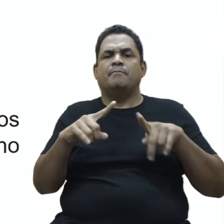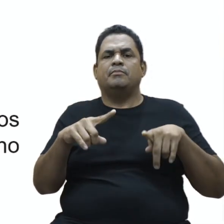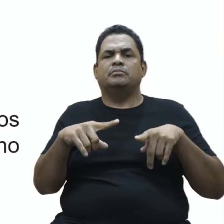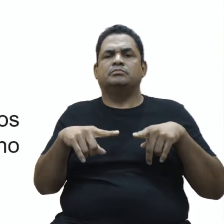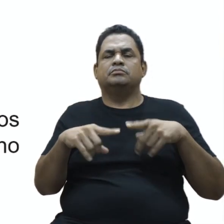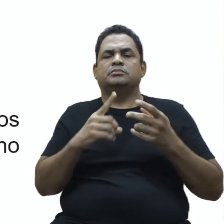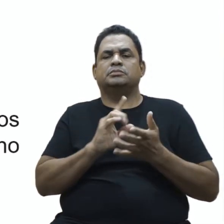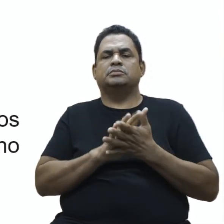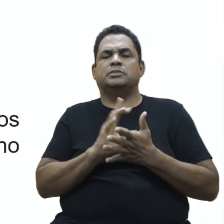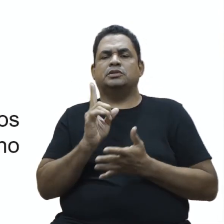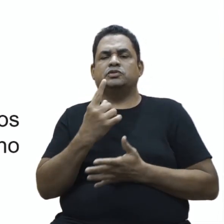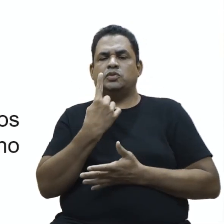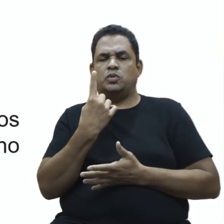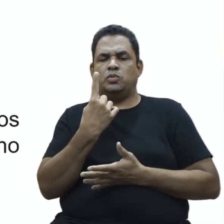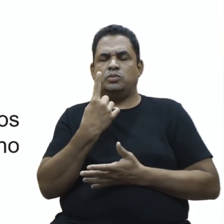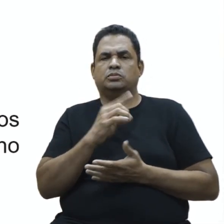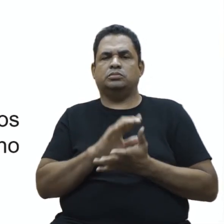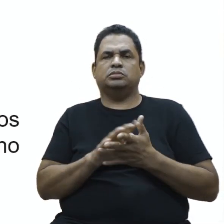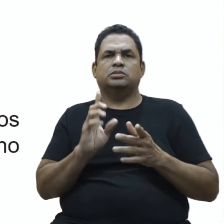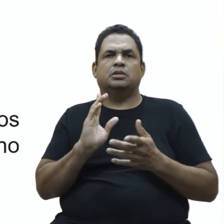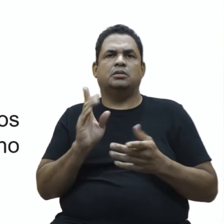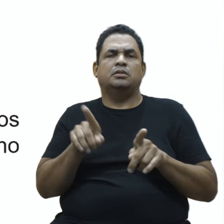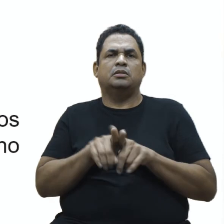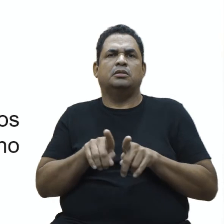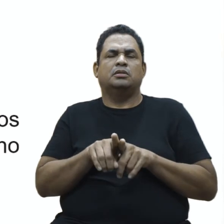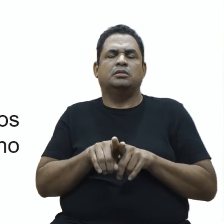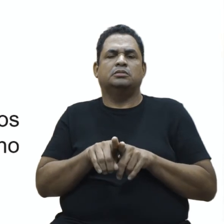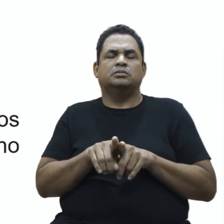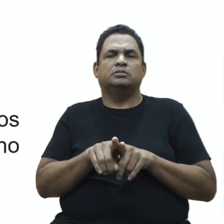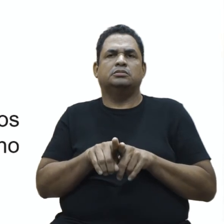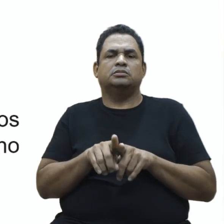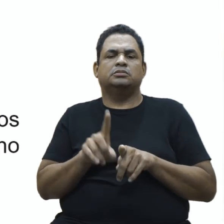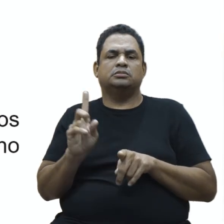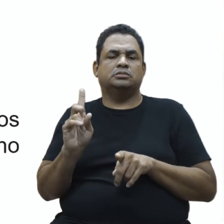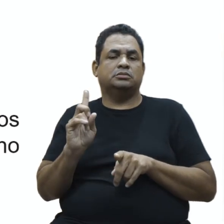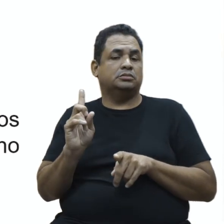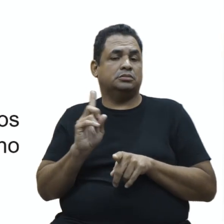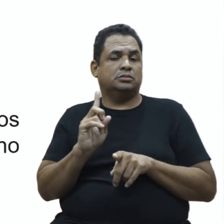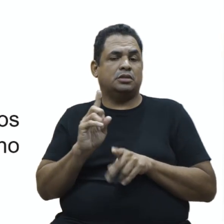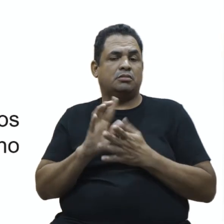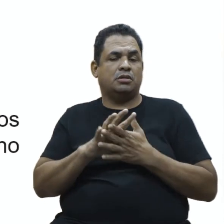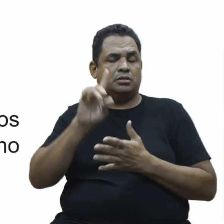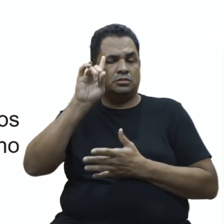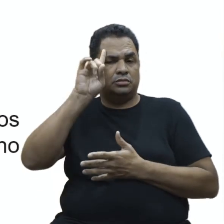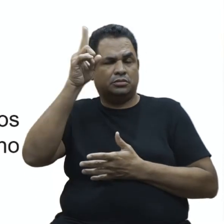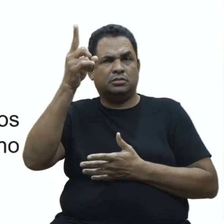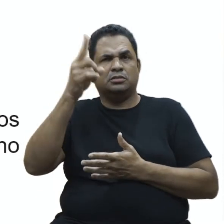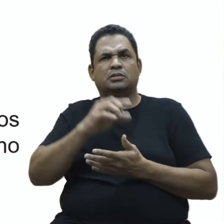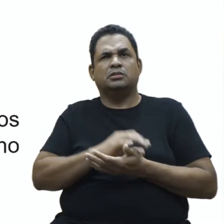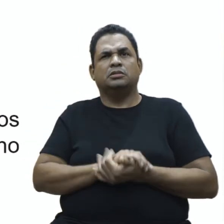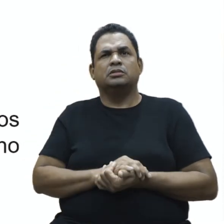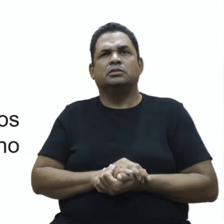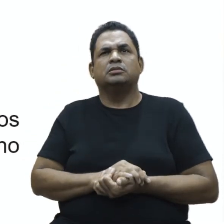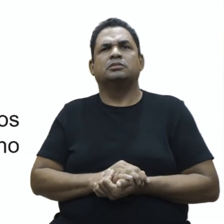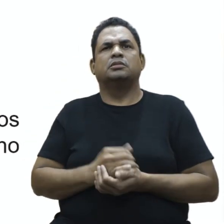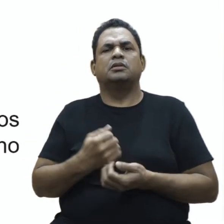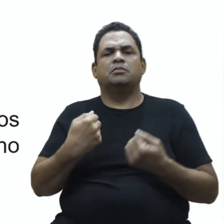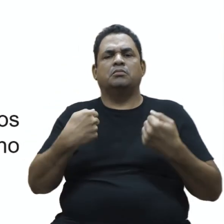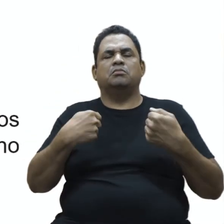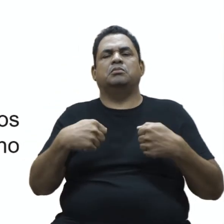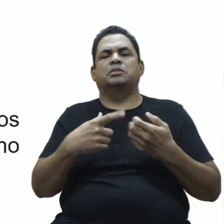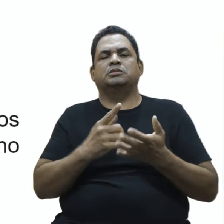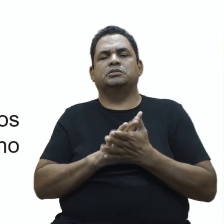apenas um partido. Então, assim, não é um ideal, né? Digamos assim, para que a gente possa falar de um